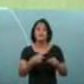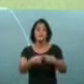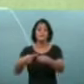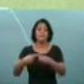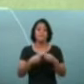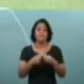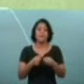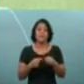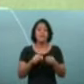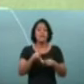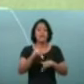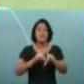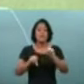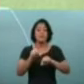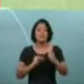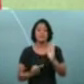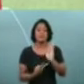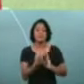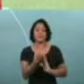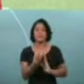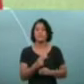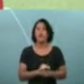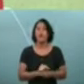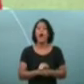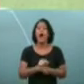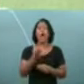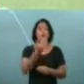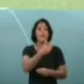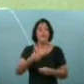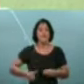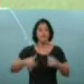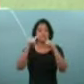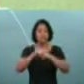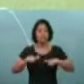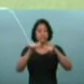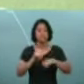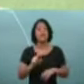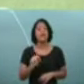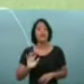eletivas que não estão acontecendo, como a governadora divulgou que iria acontecer.